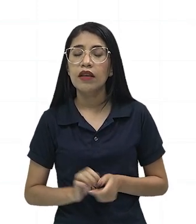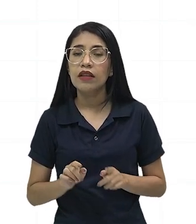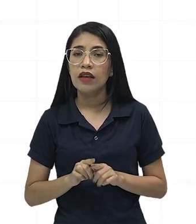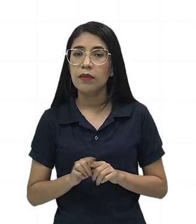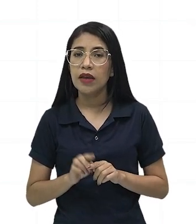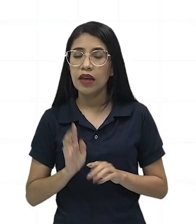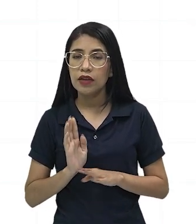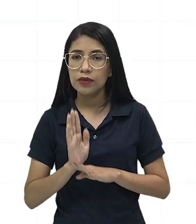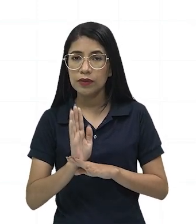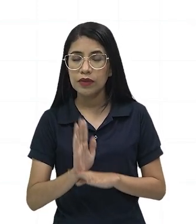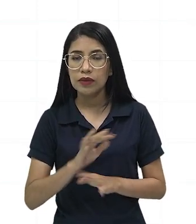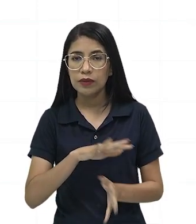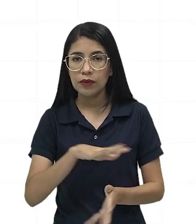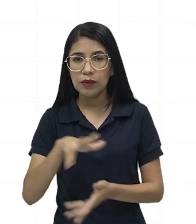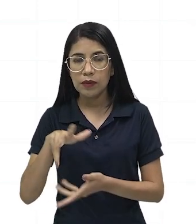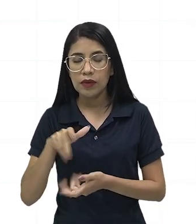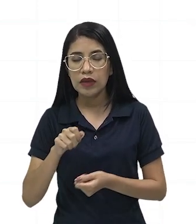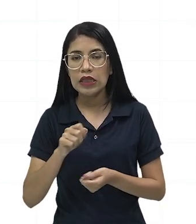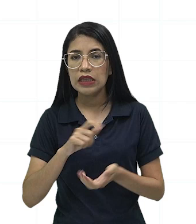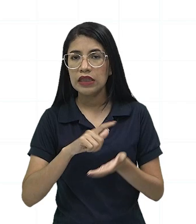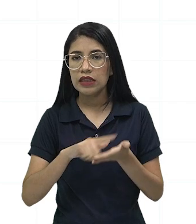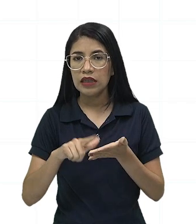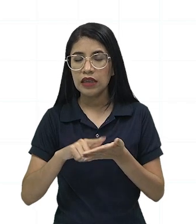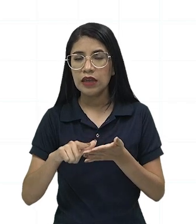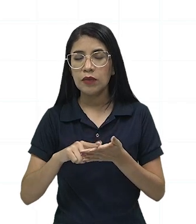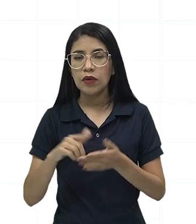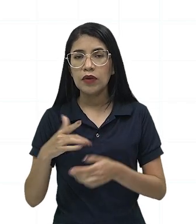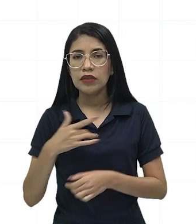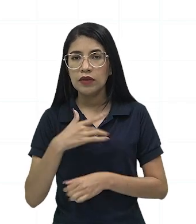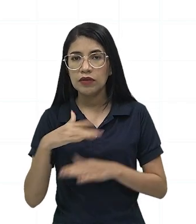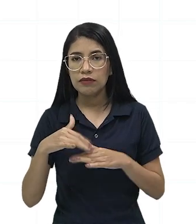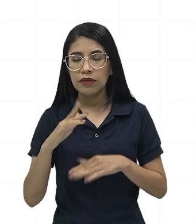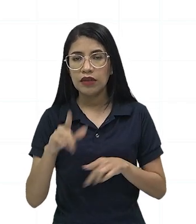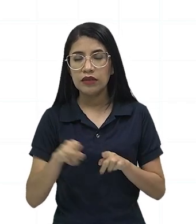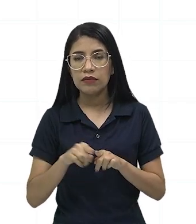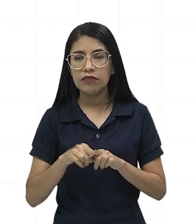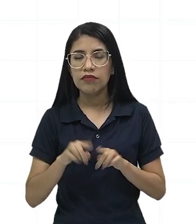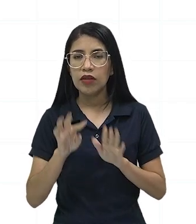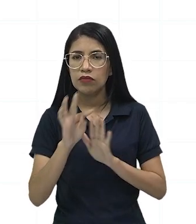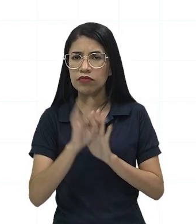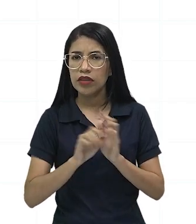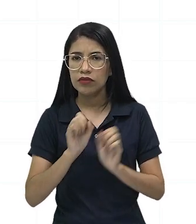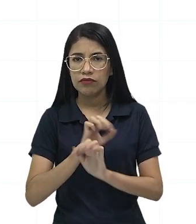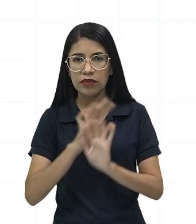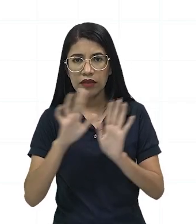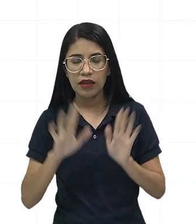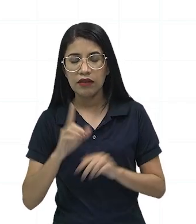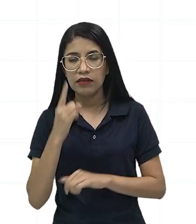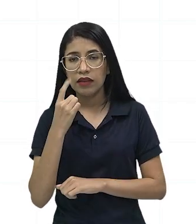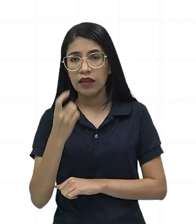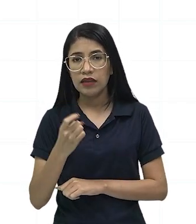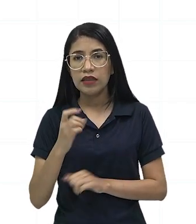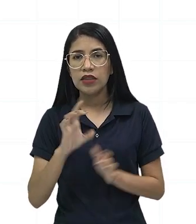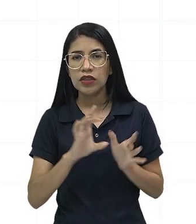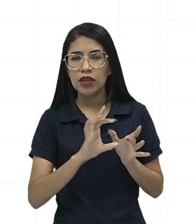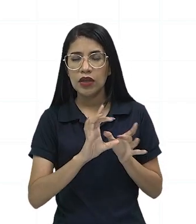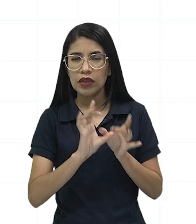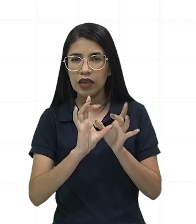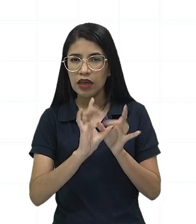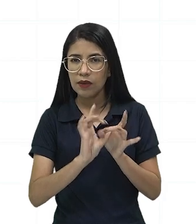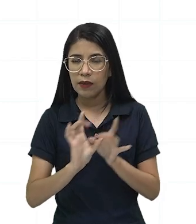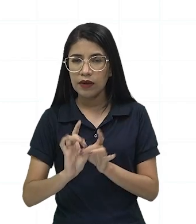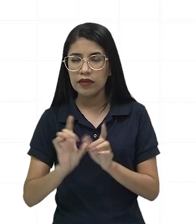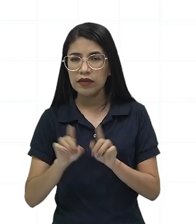Contribuindo para um planeta mais limpo e saudável. Então o texto bastante claro, né? Bastante interessante, conciso, fala